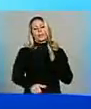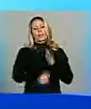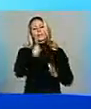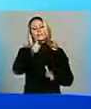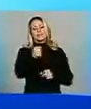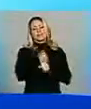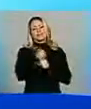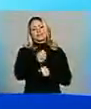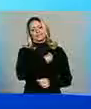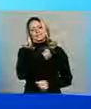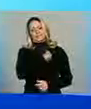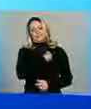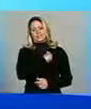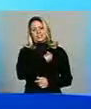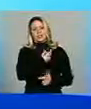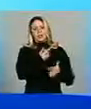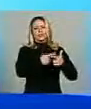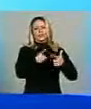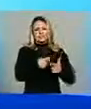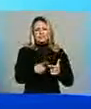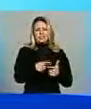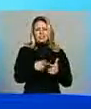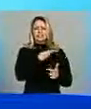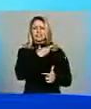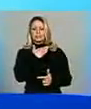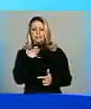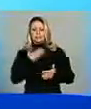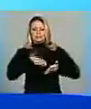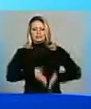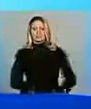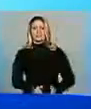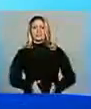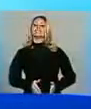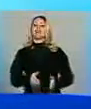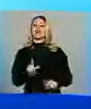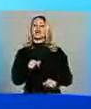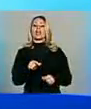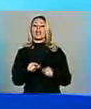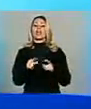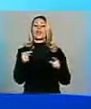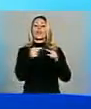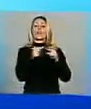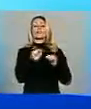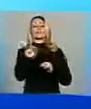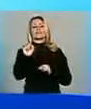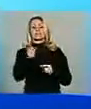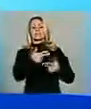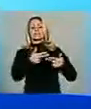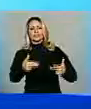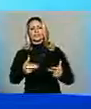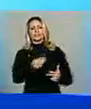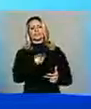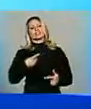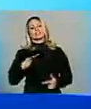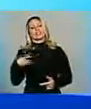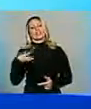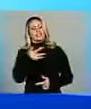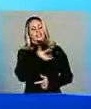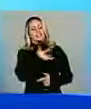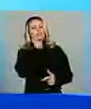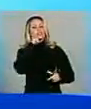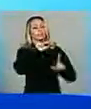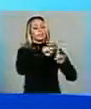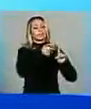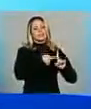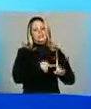de vida. A causa da morte do recém-nascido está intimamente associada às condições de saúde da gestante